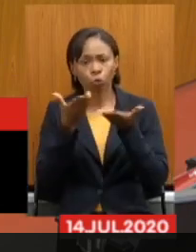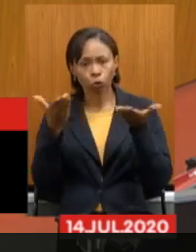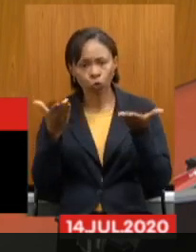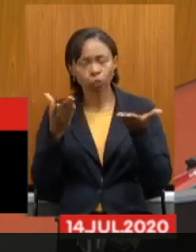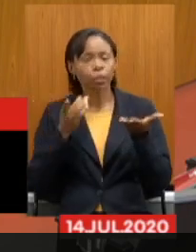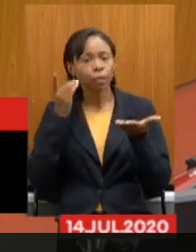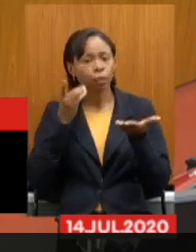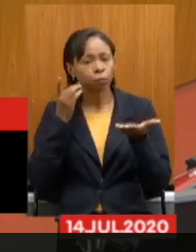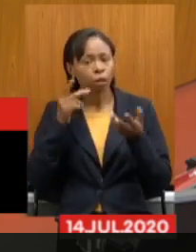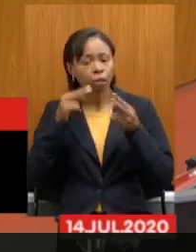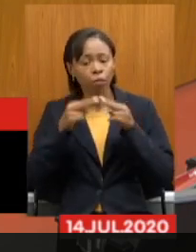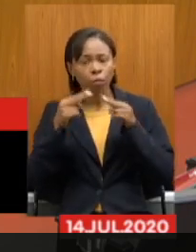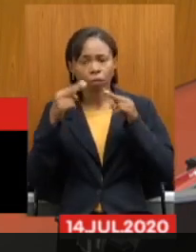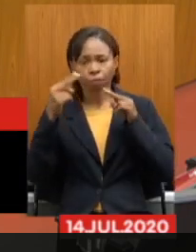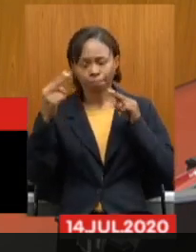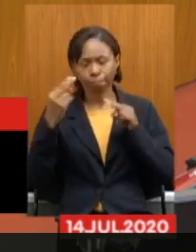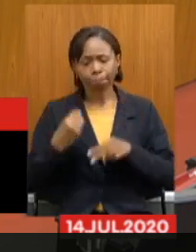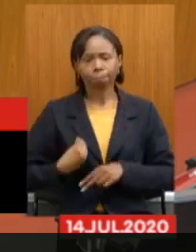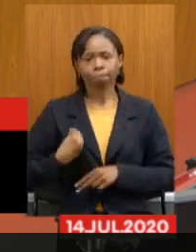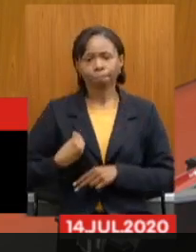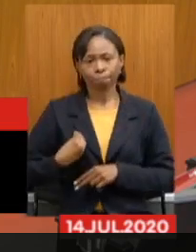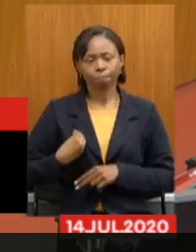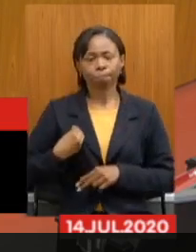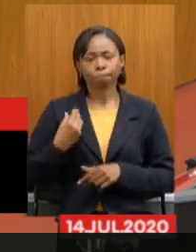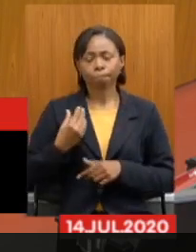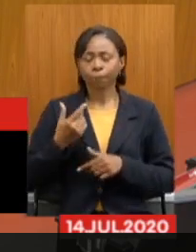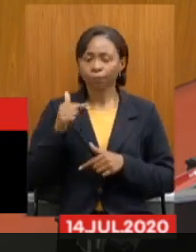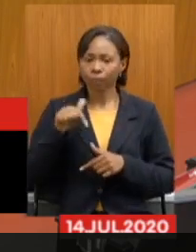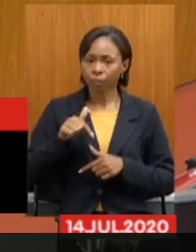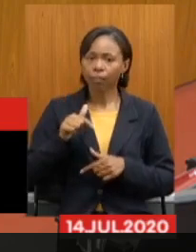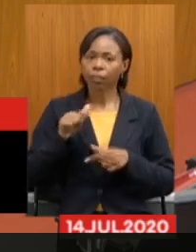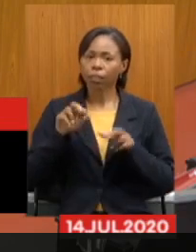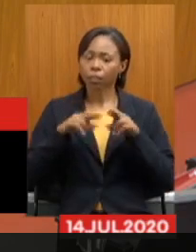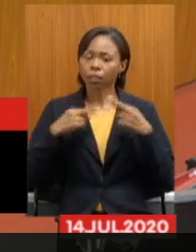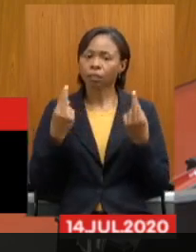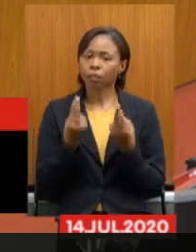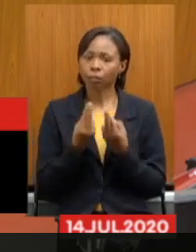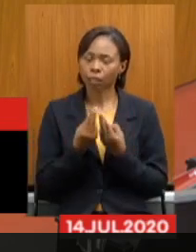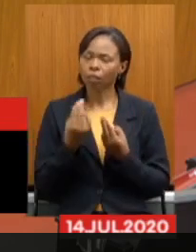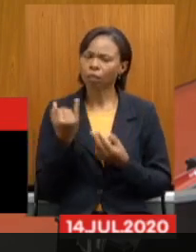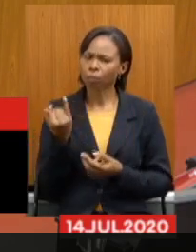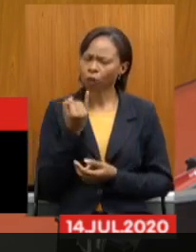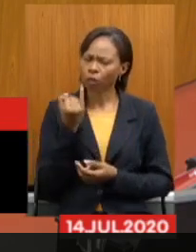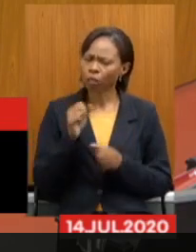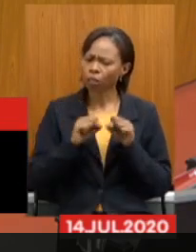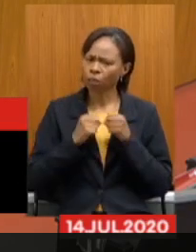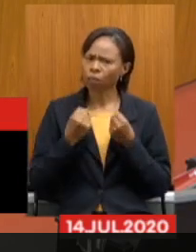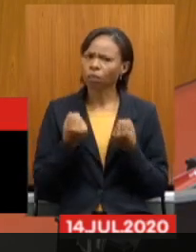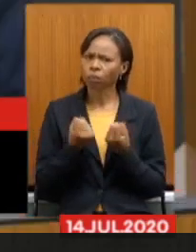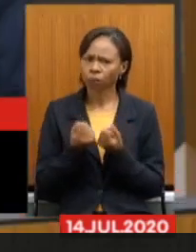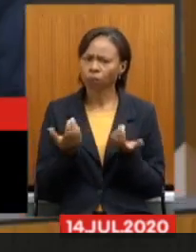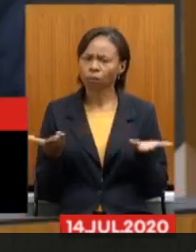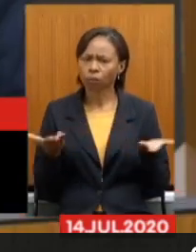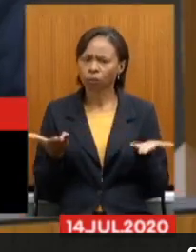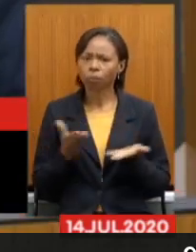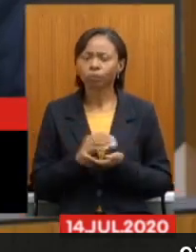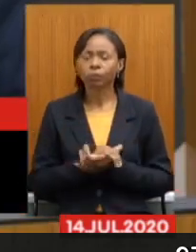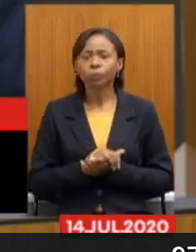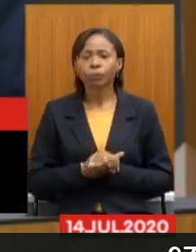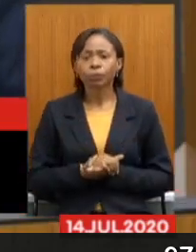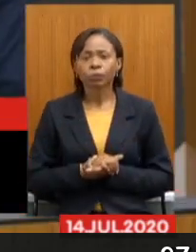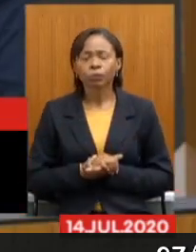que estão remotamente participando desse importante histórico momento. Eu